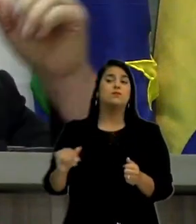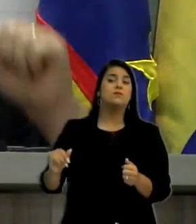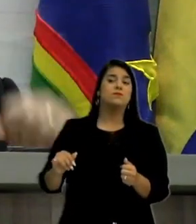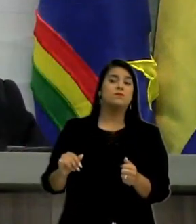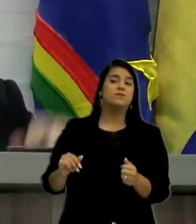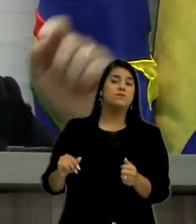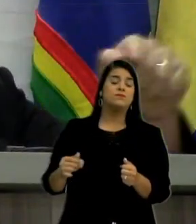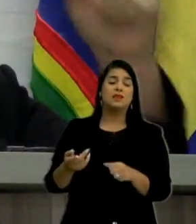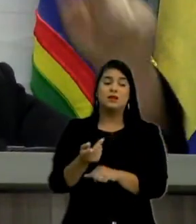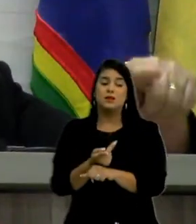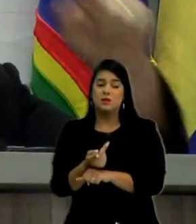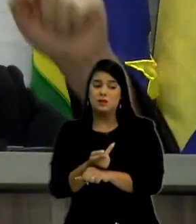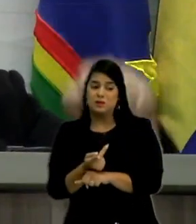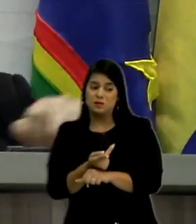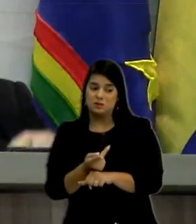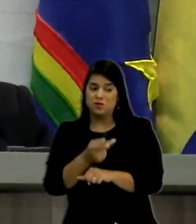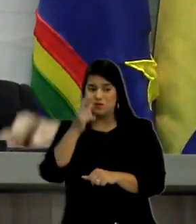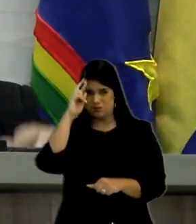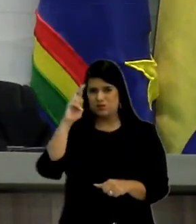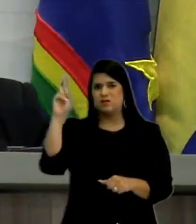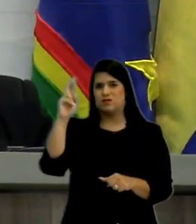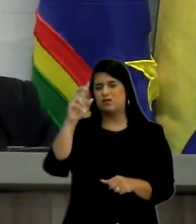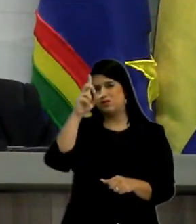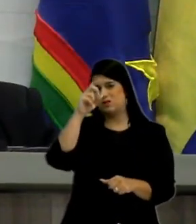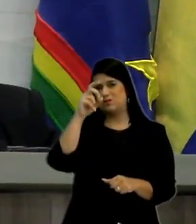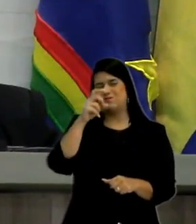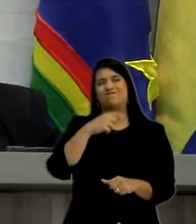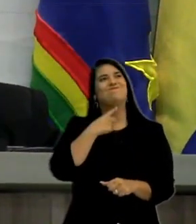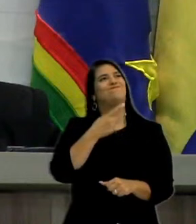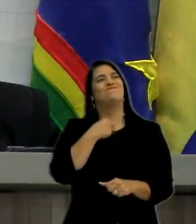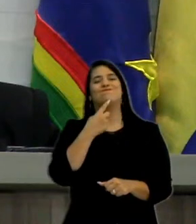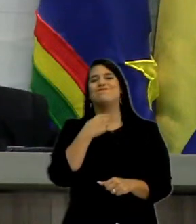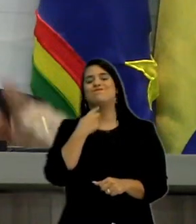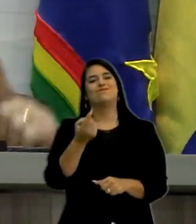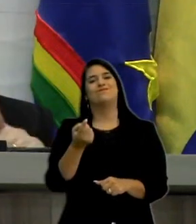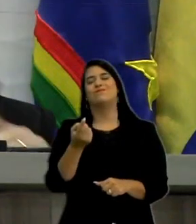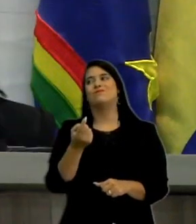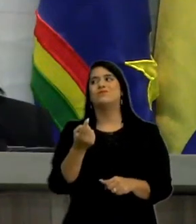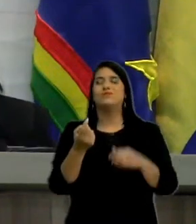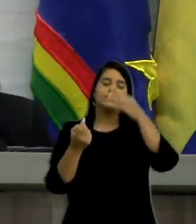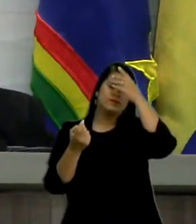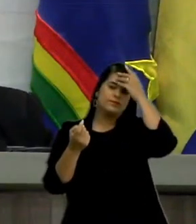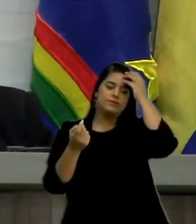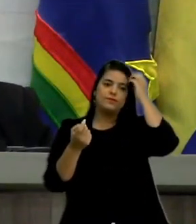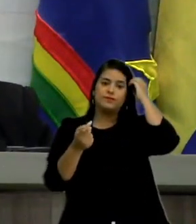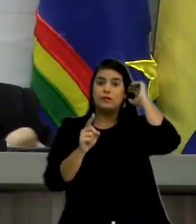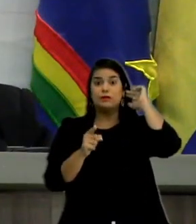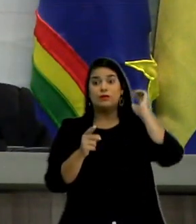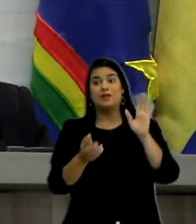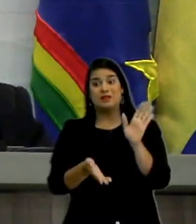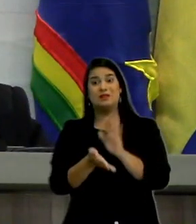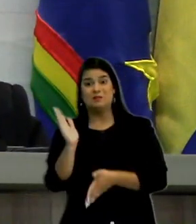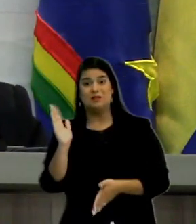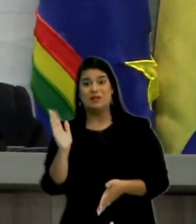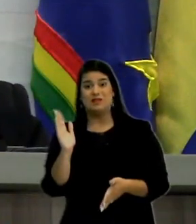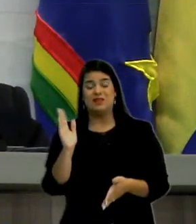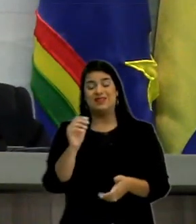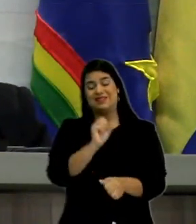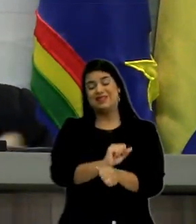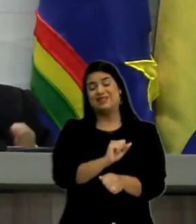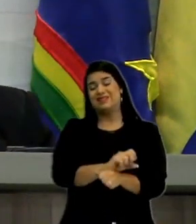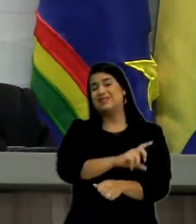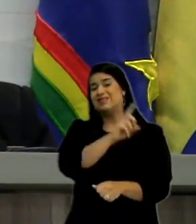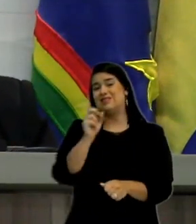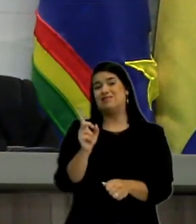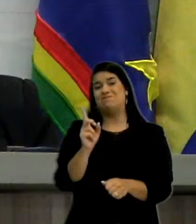vai procurar a superintendência do hospital, não consegue. Você sair daqui para Recife, ficar lá o dia todinho, chegar à